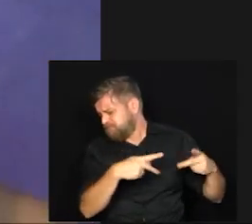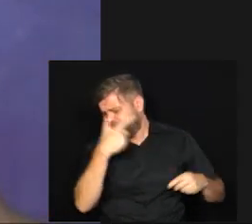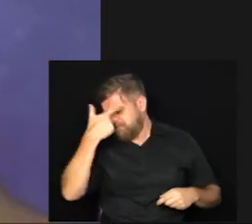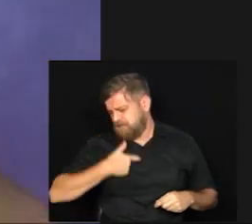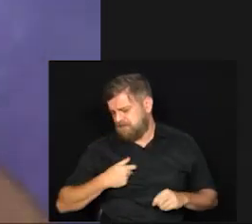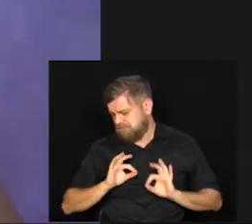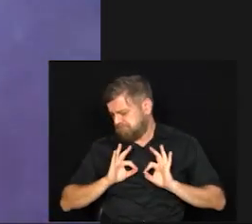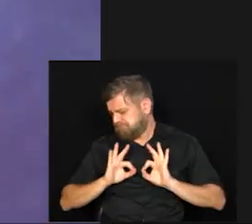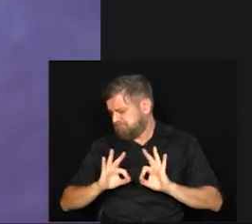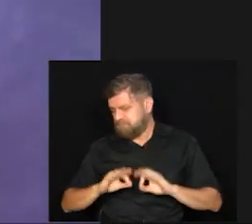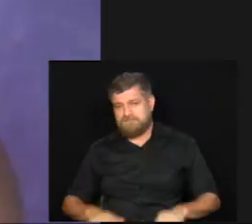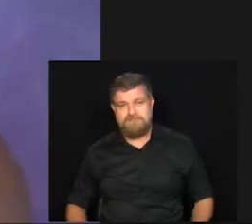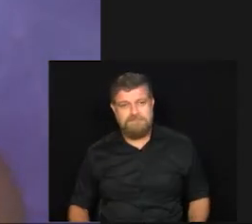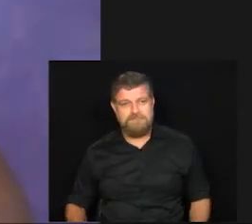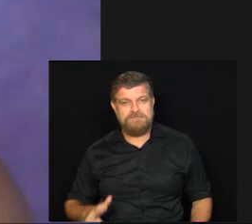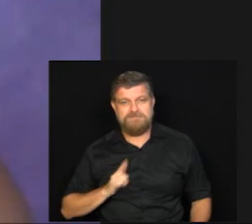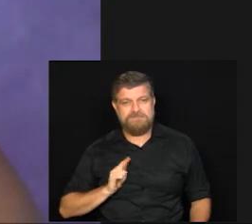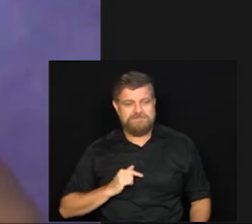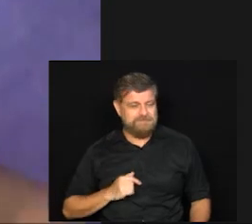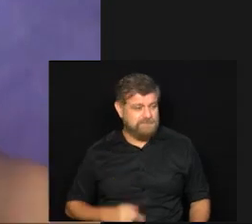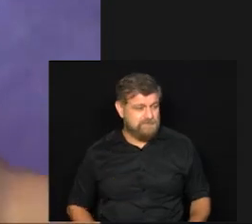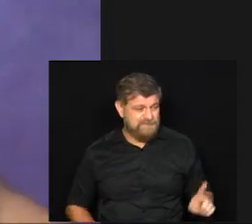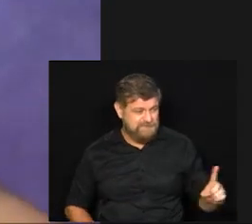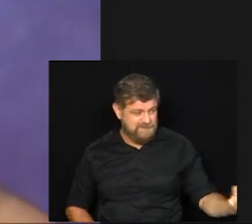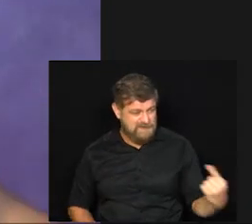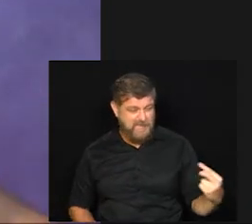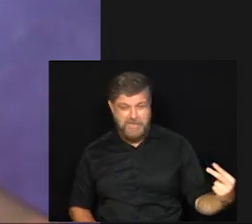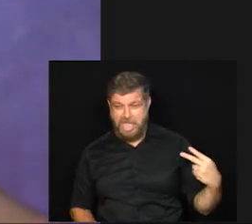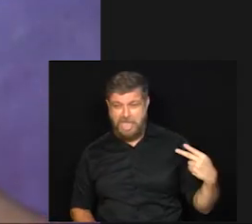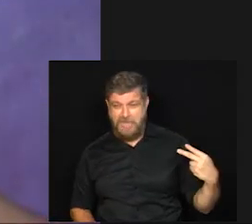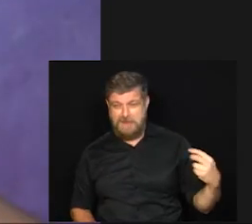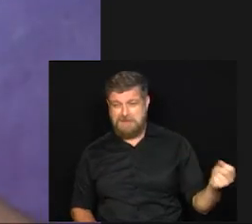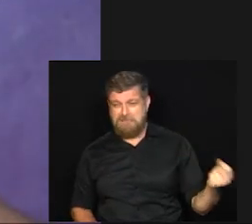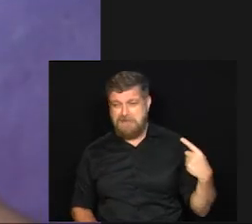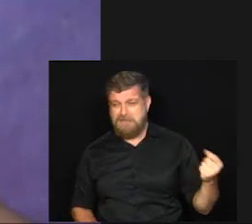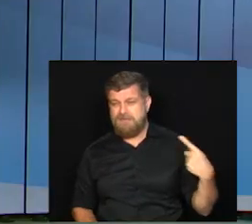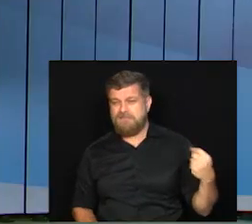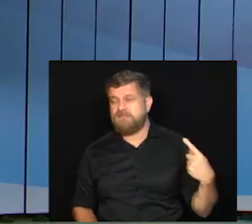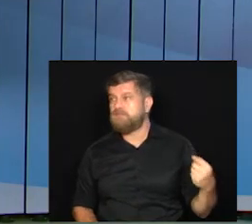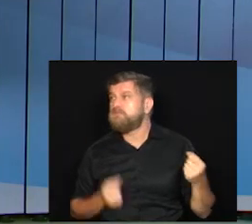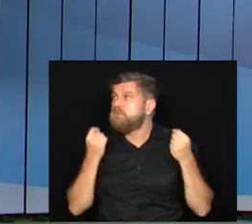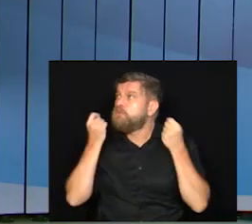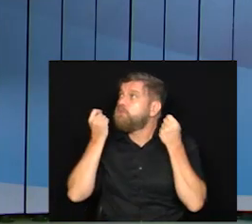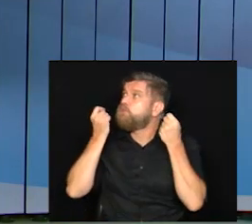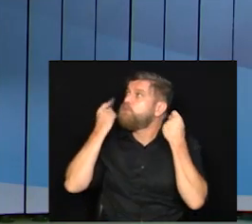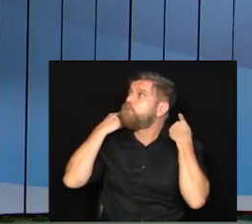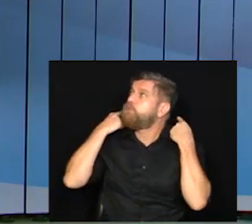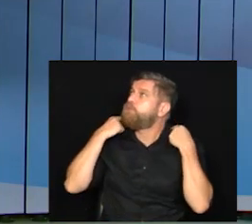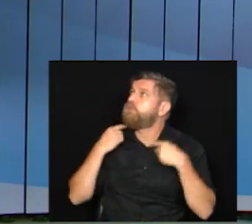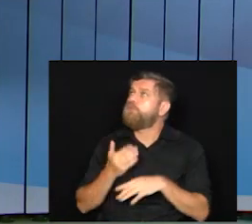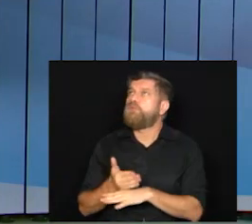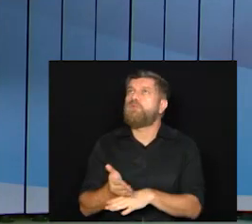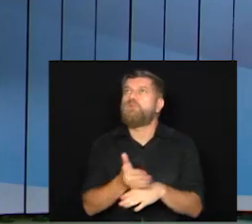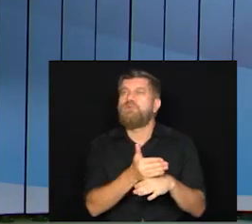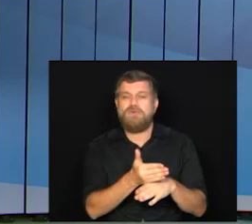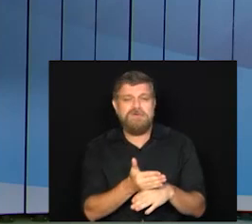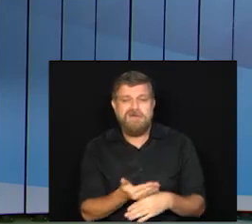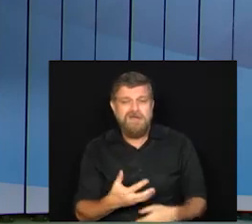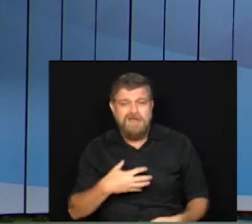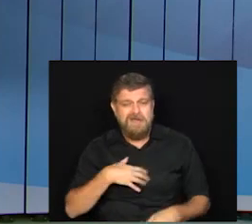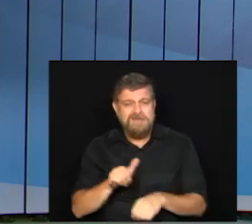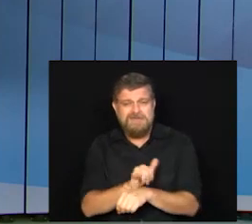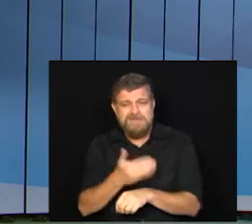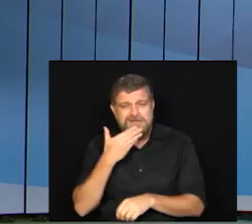maravilhosa. Não dá o palanque, né, que a pessoa quer e não responder às vezes é realmente... porque aí ele